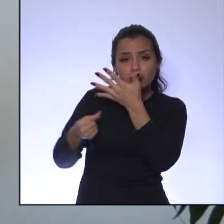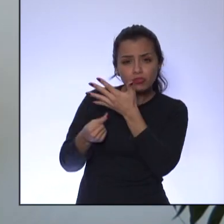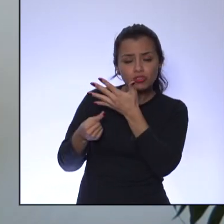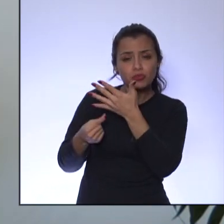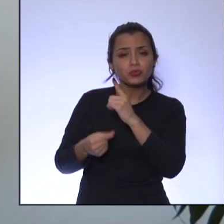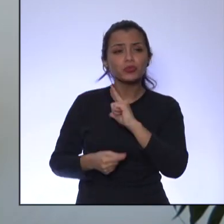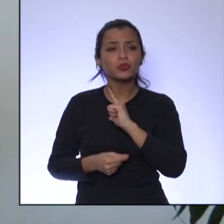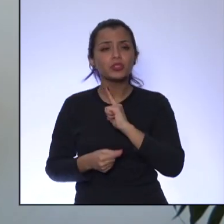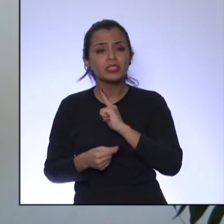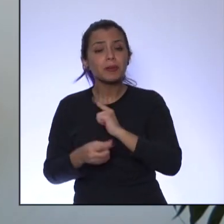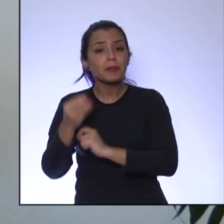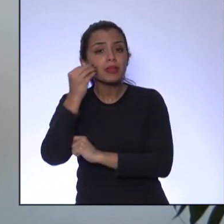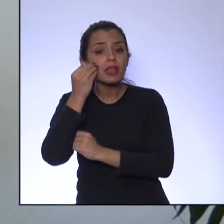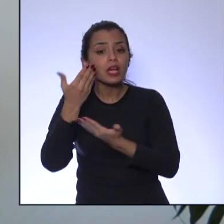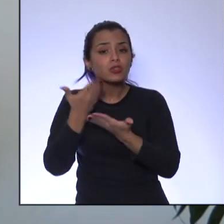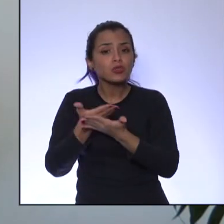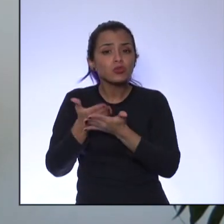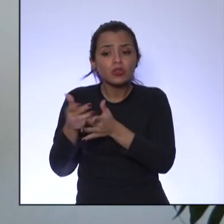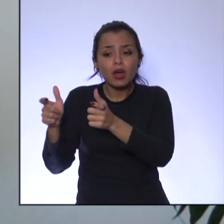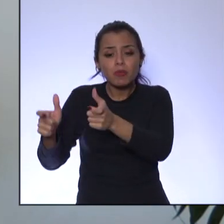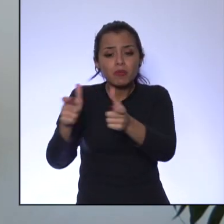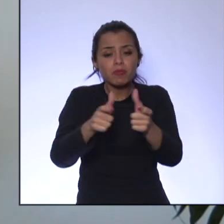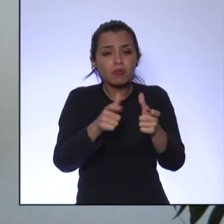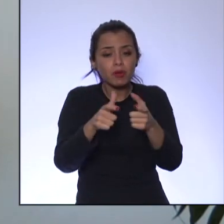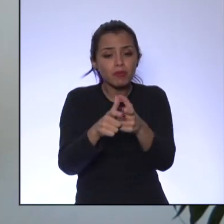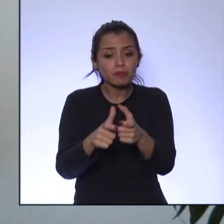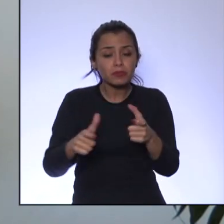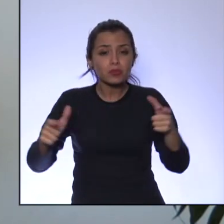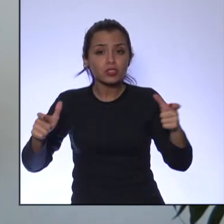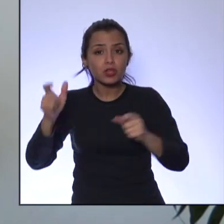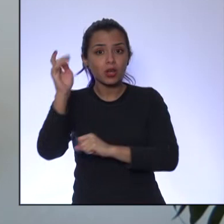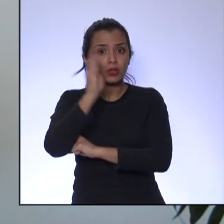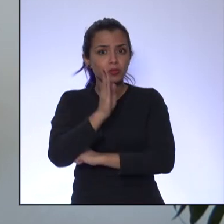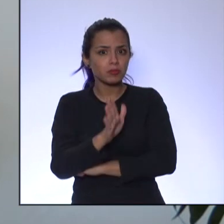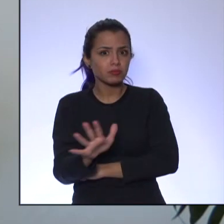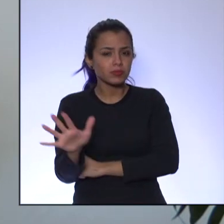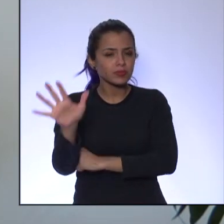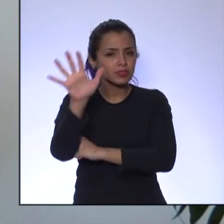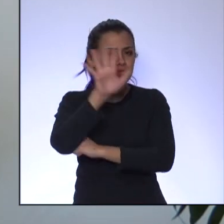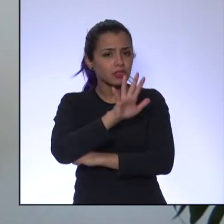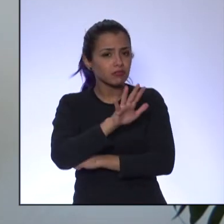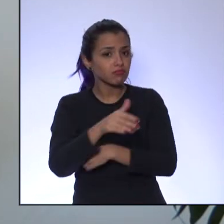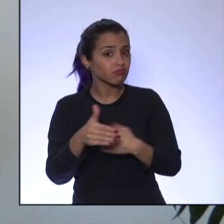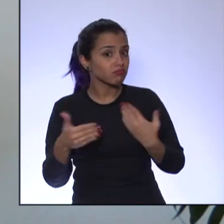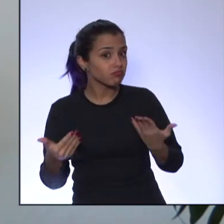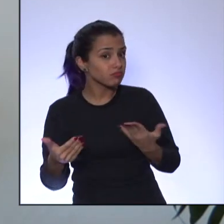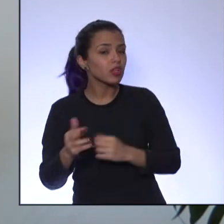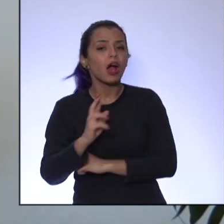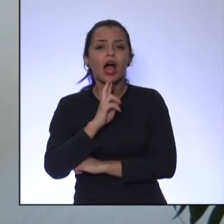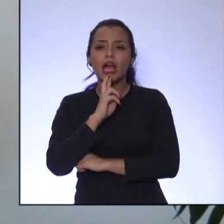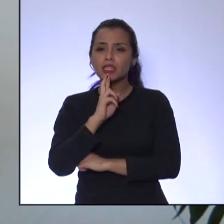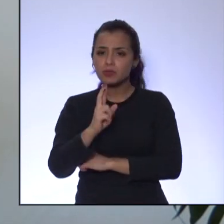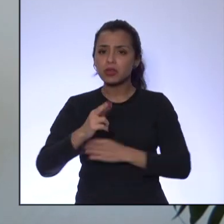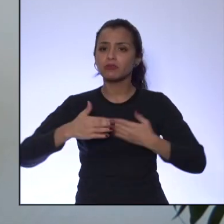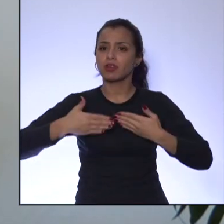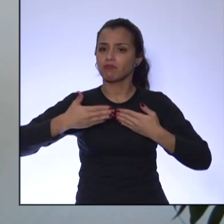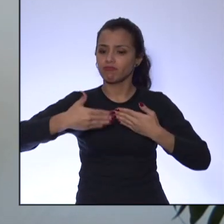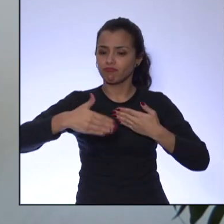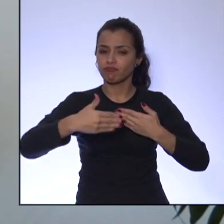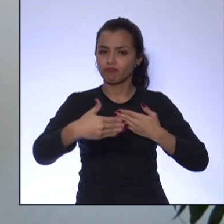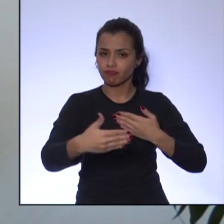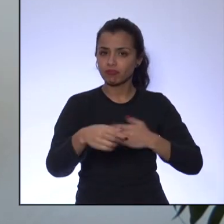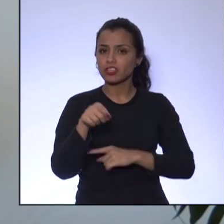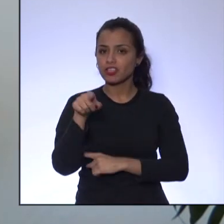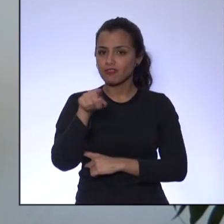estudar a evolução do território brasileiro, né? Essas respostas, né, vocês vão conhecer ao longo do decorrer dessa aula